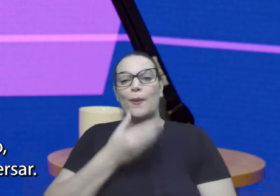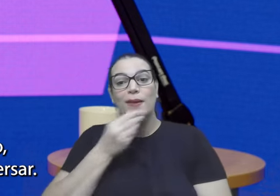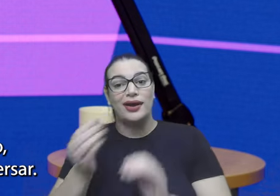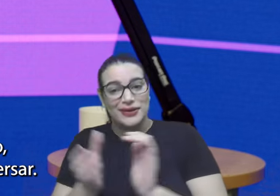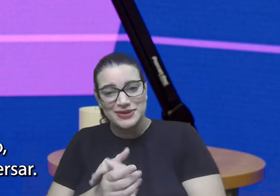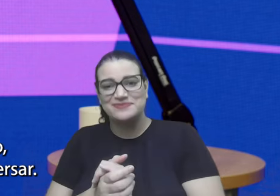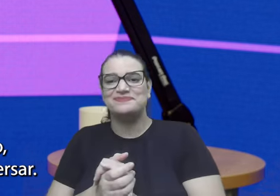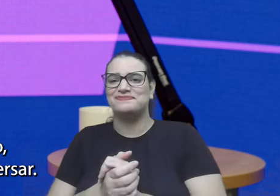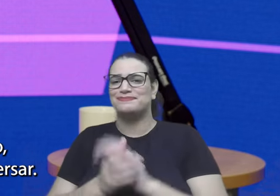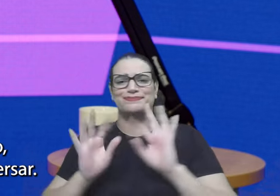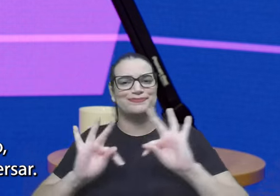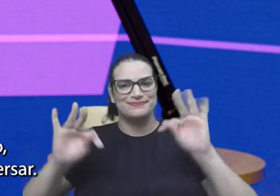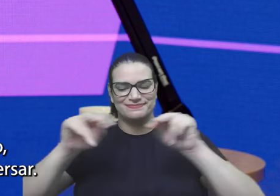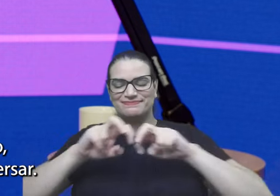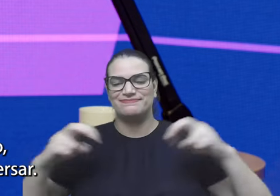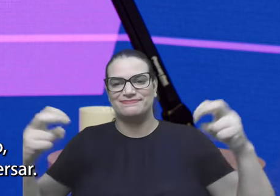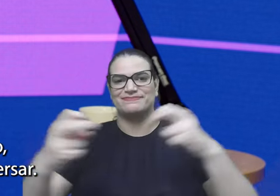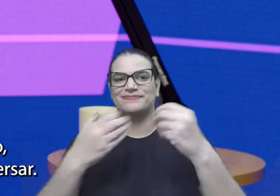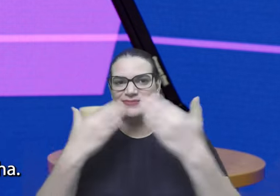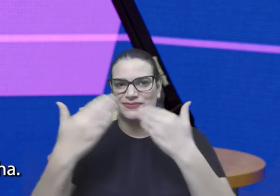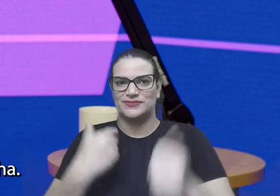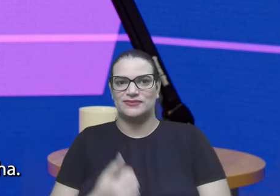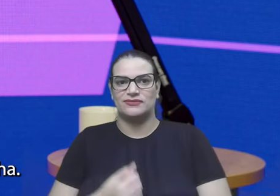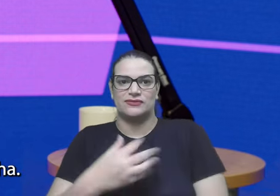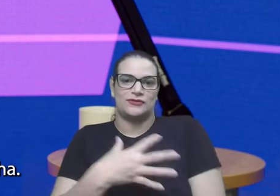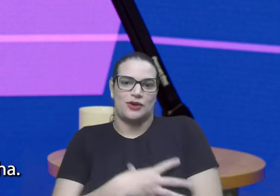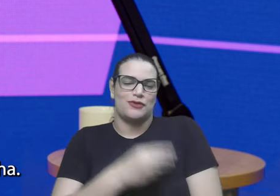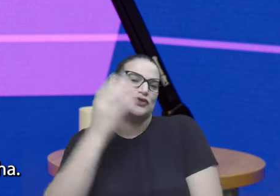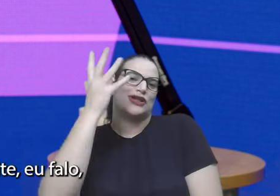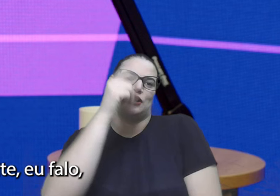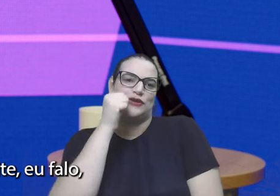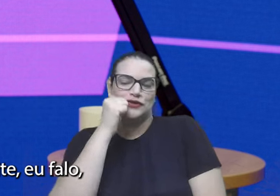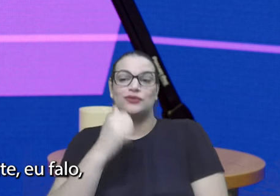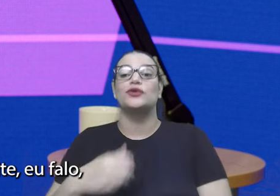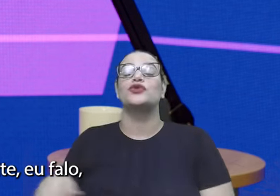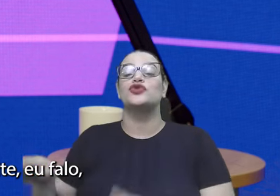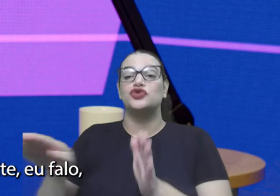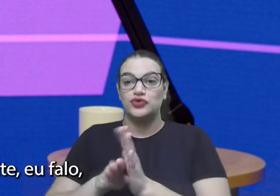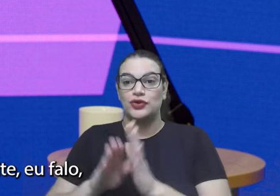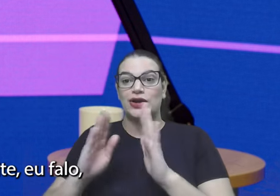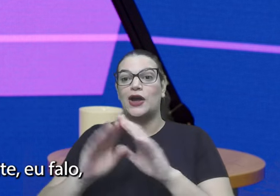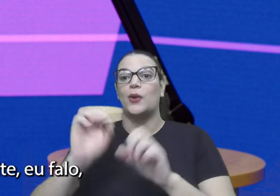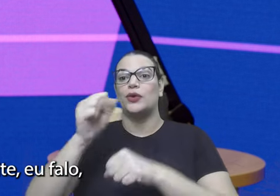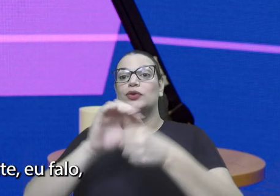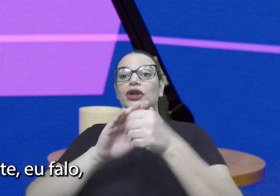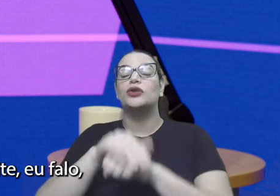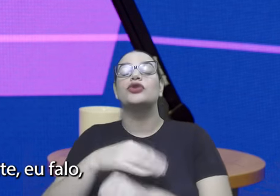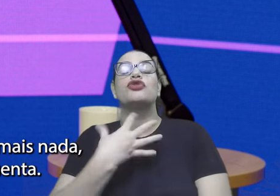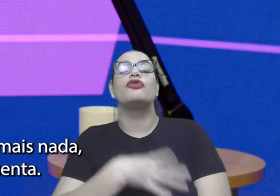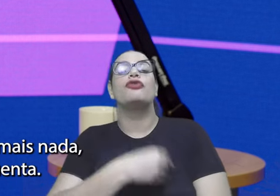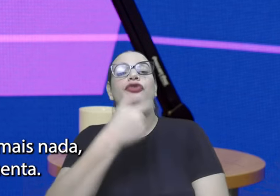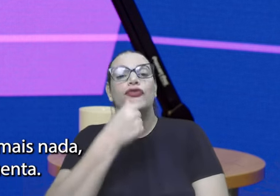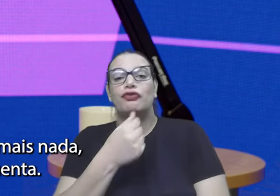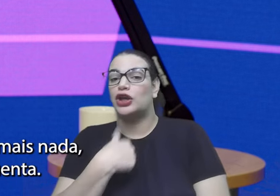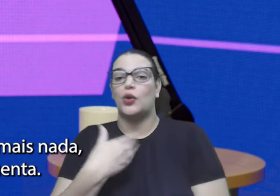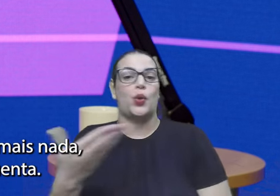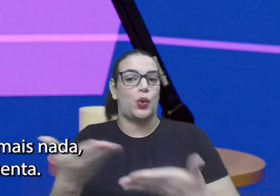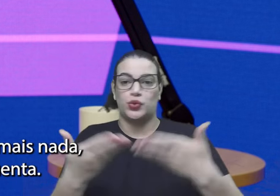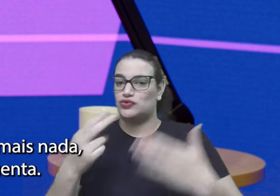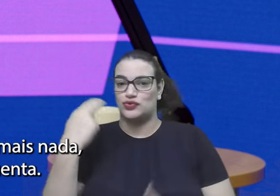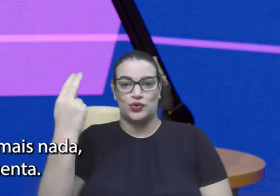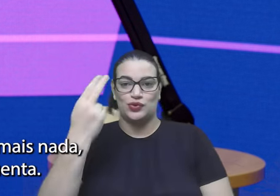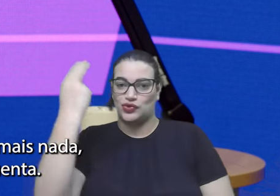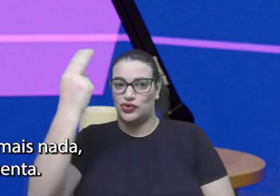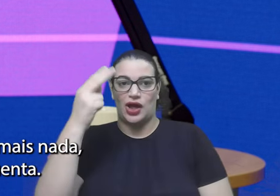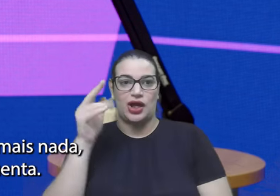maridão coloca todo mundo para conversar o meu filho tá uma belezinha eu chego em casa 8 horas da noite falo filho a mãe não tem